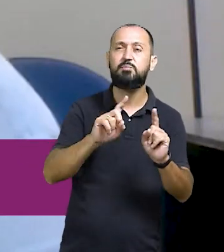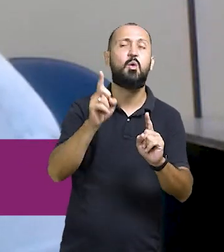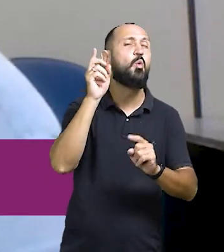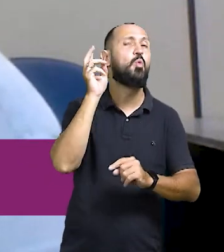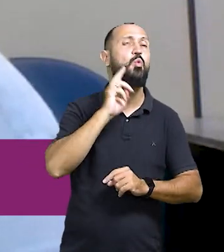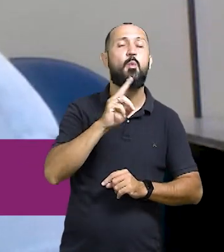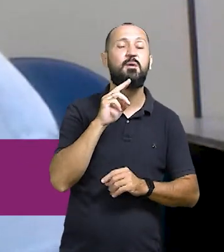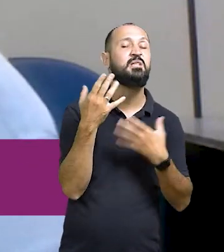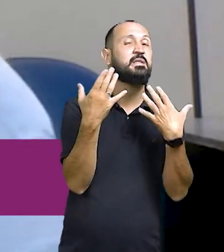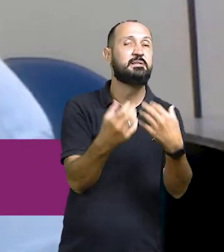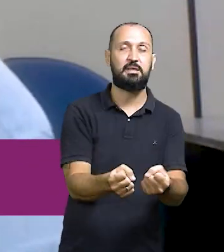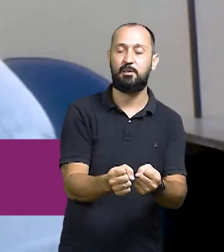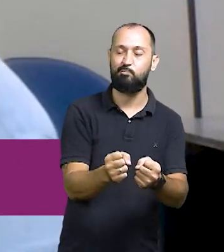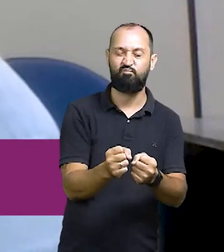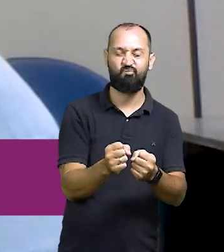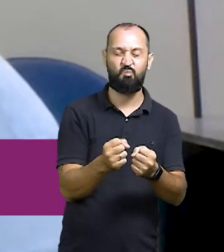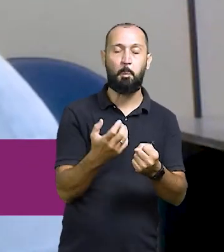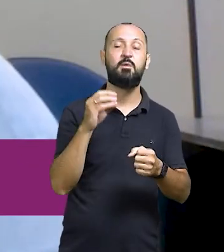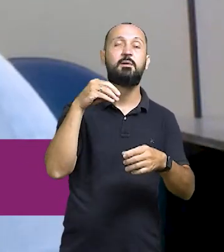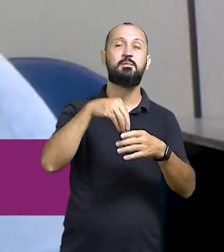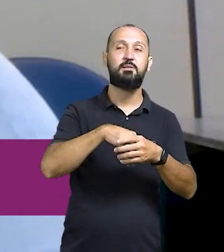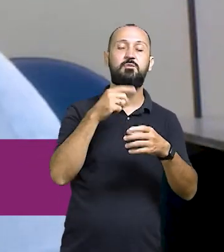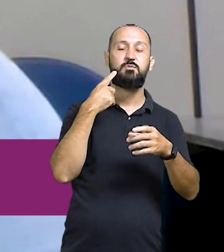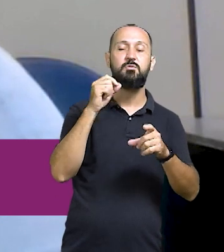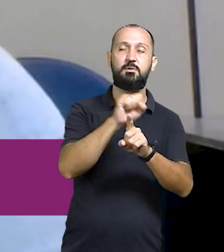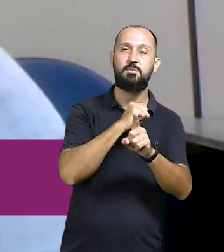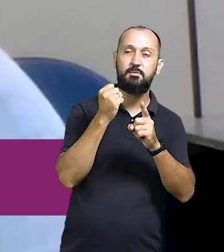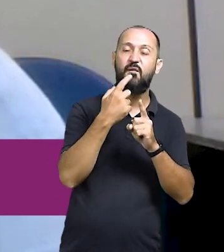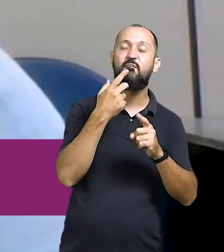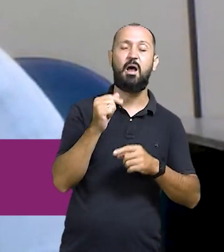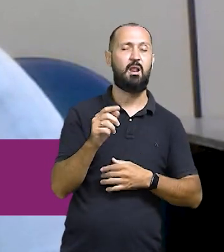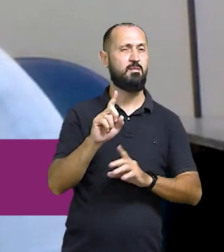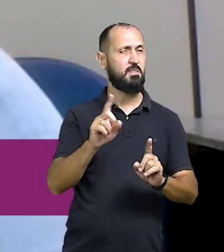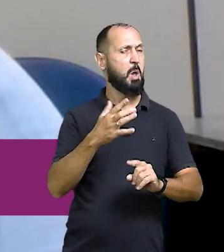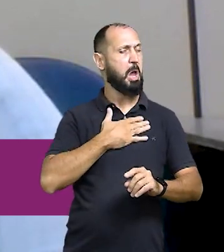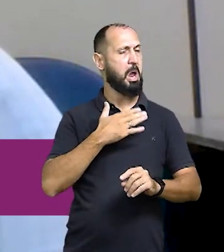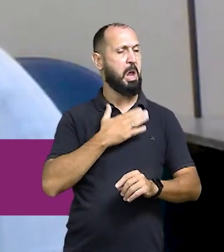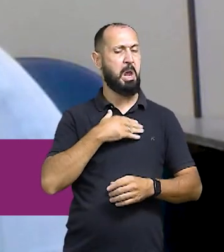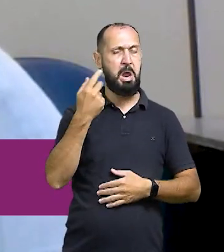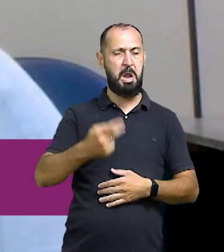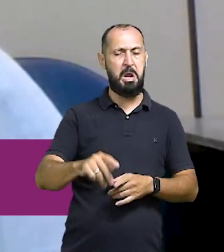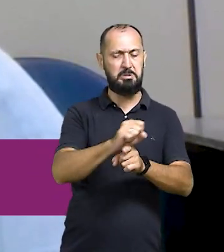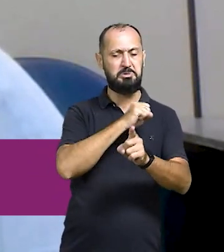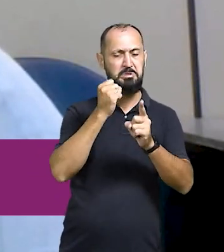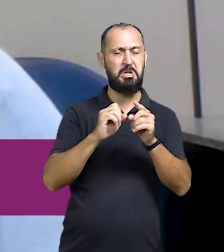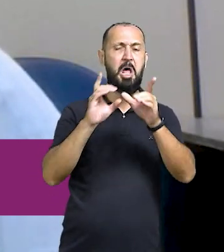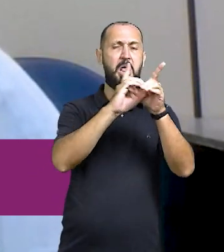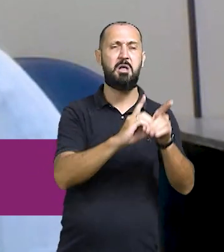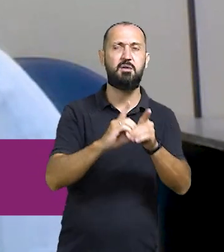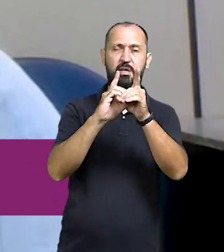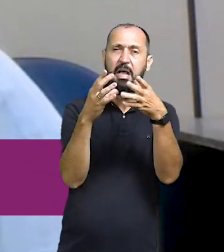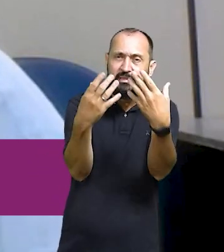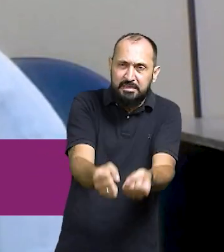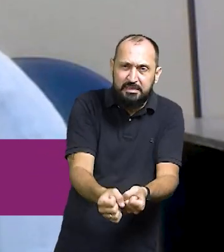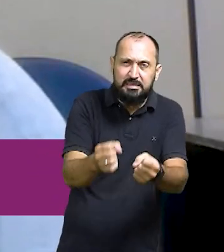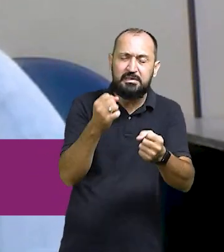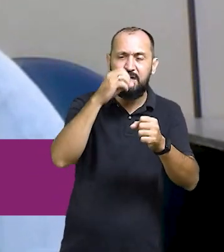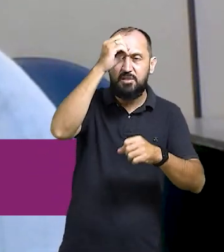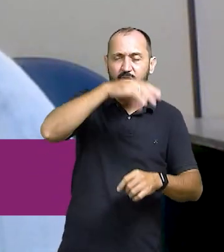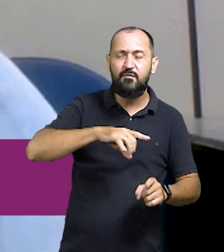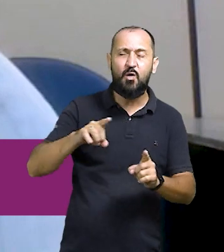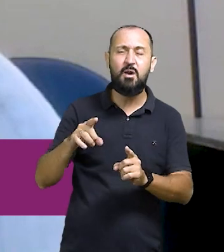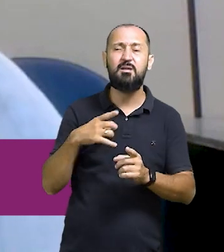uma notícia de feminicídio. O jeito que, às vezes, a matéria é escrita. Então, é muito sutil a forma